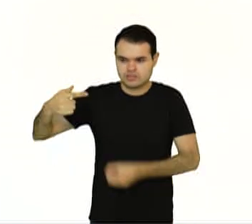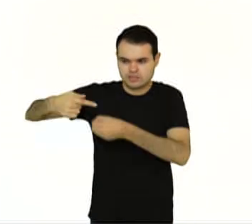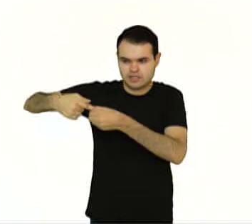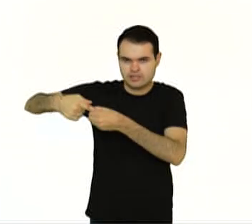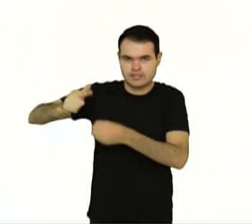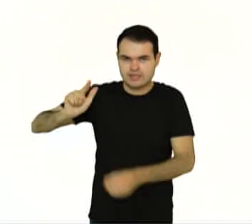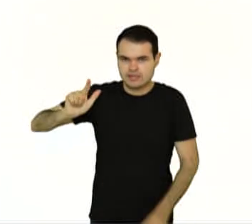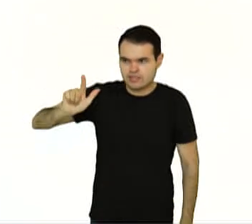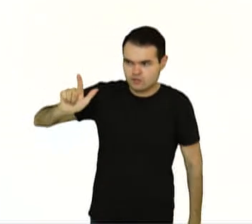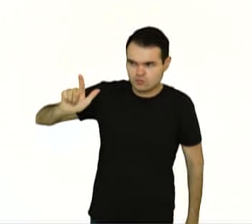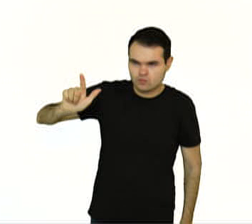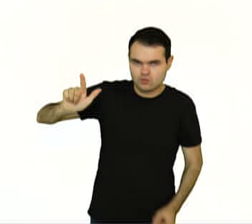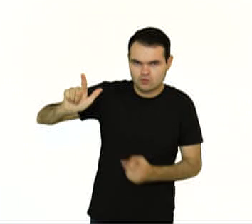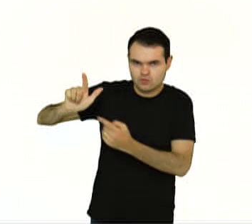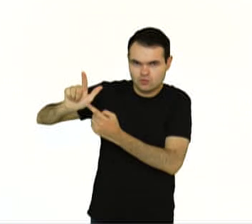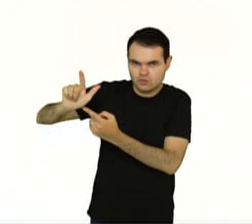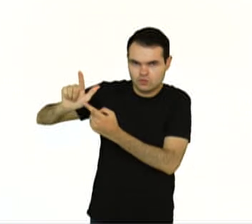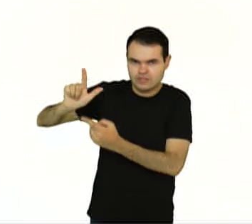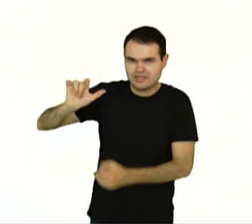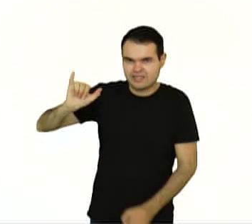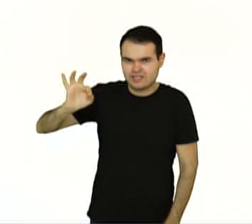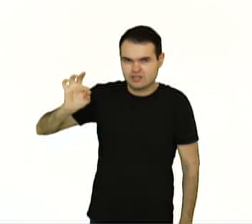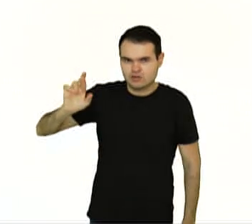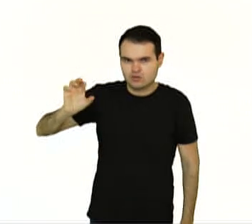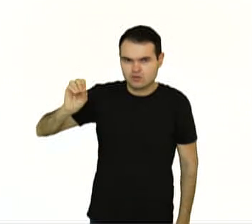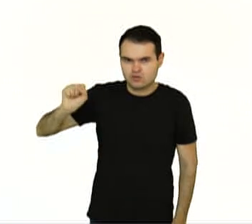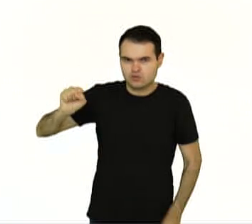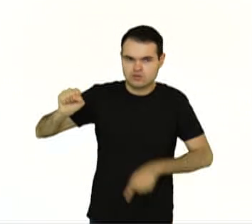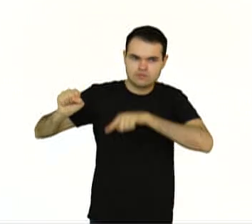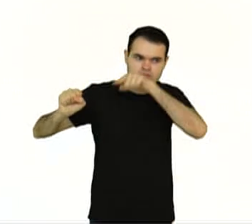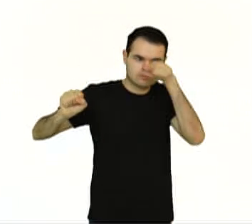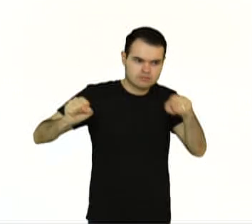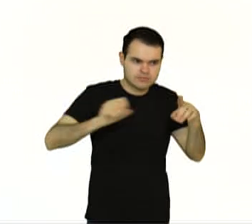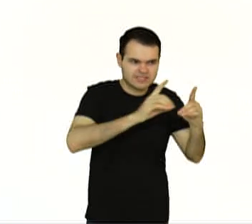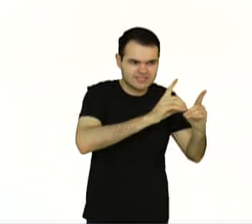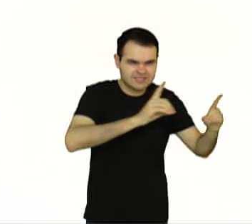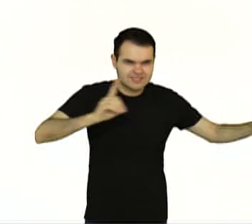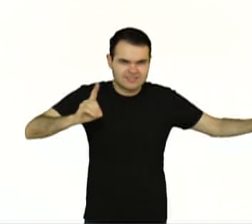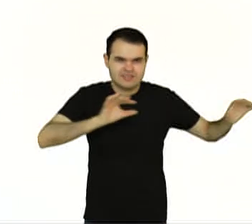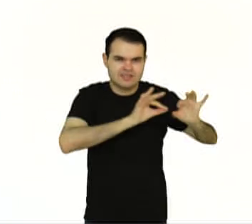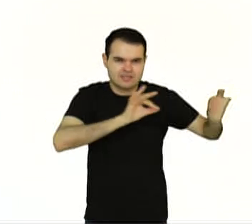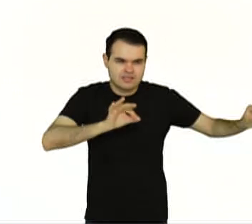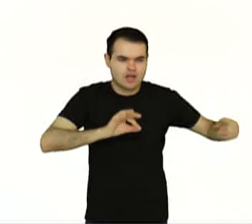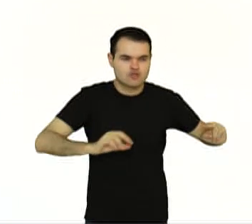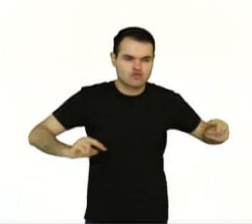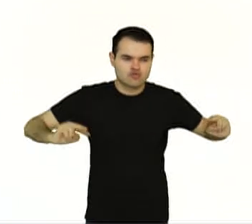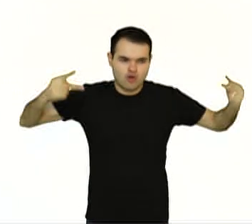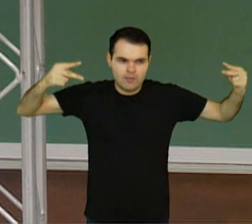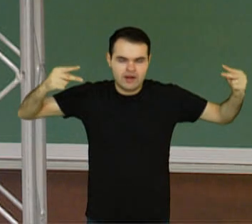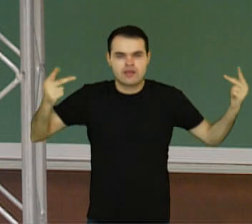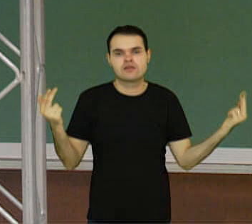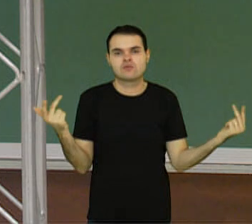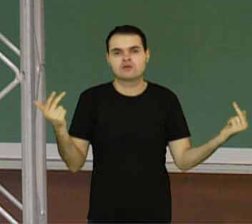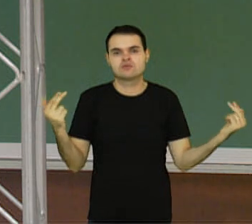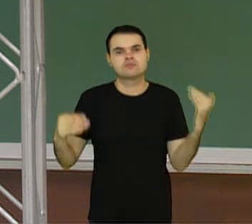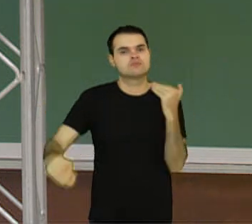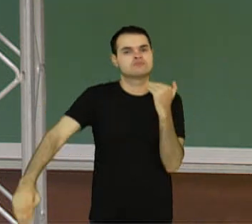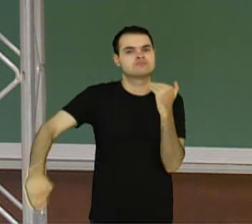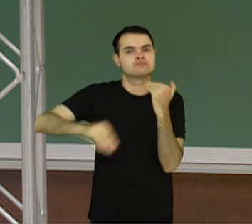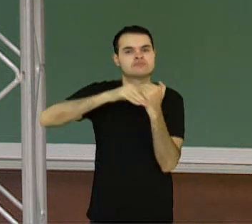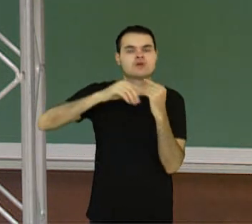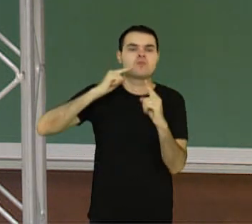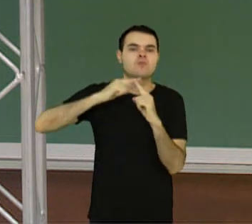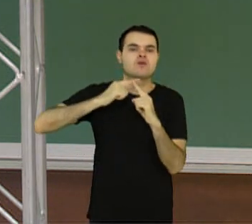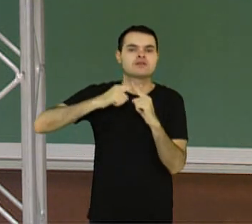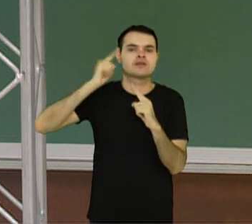litros, significa que a grandeza distância ela também vai ser dobrada, porque estamos